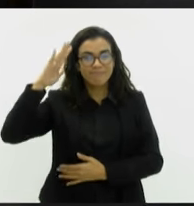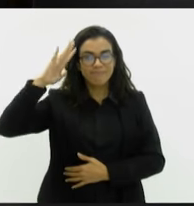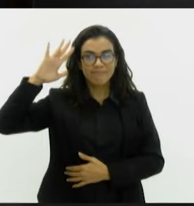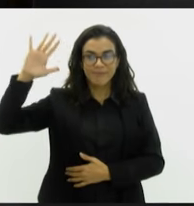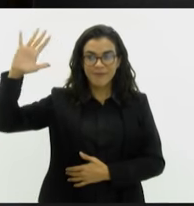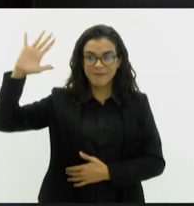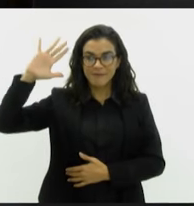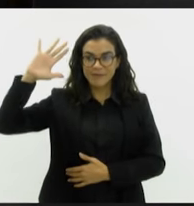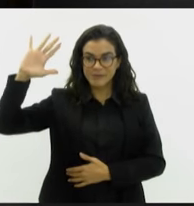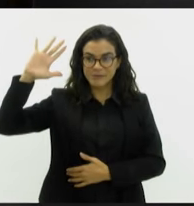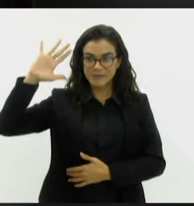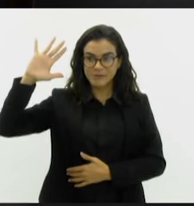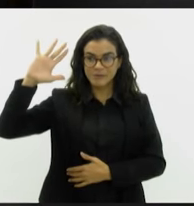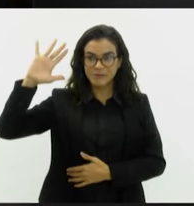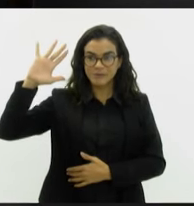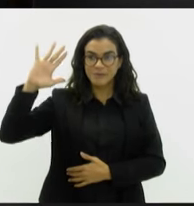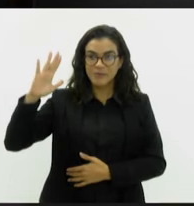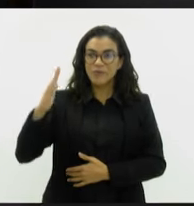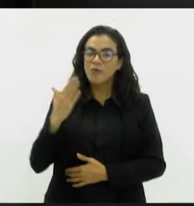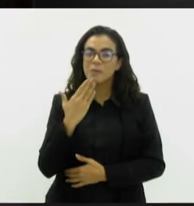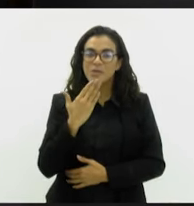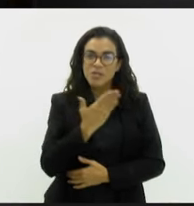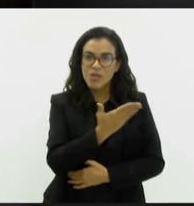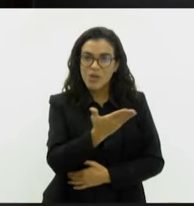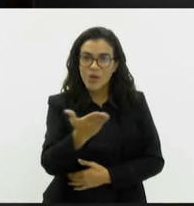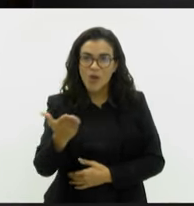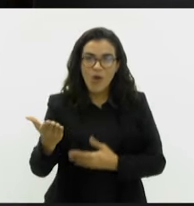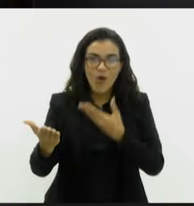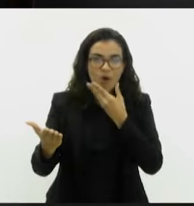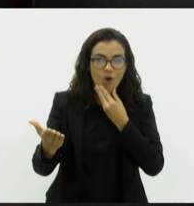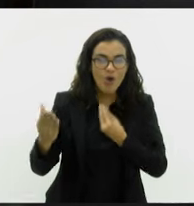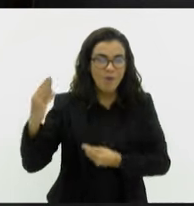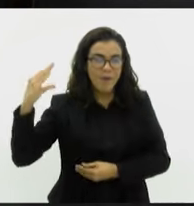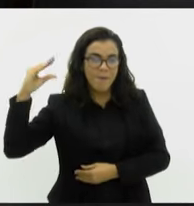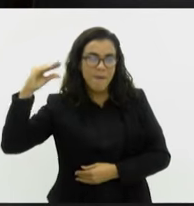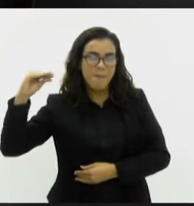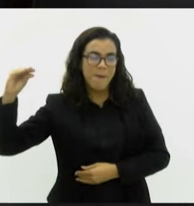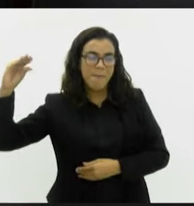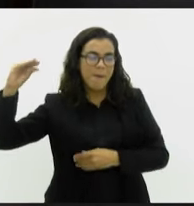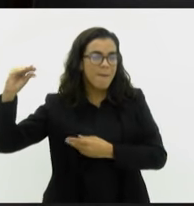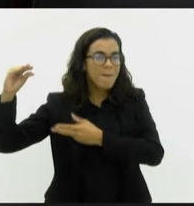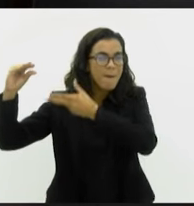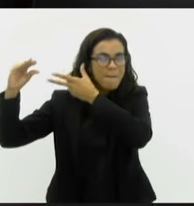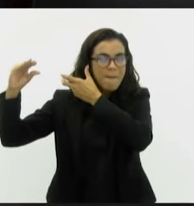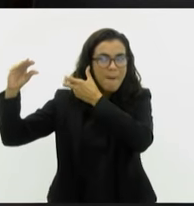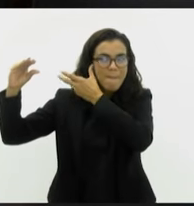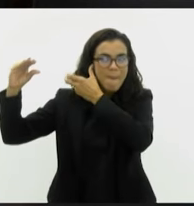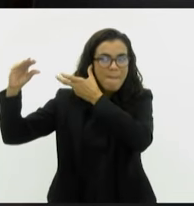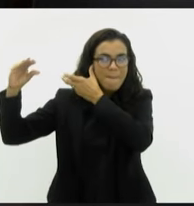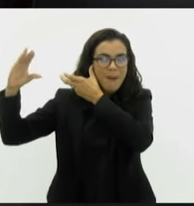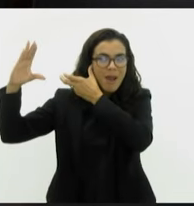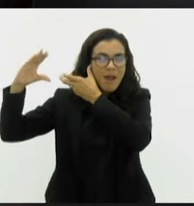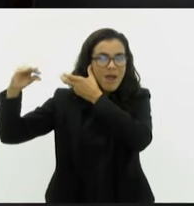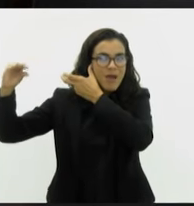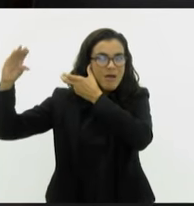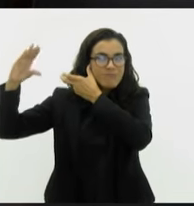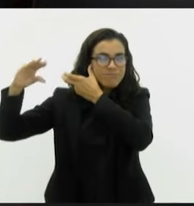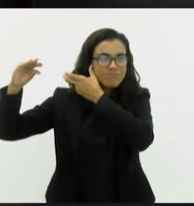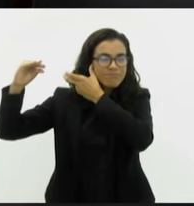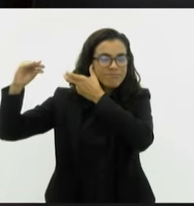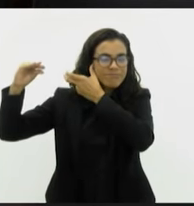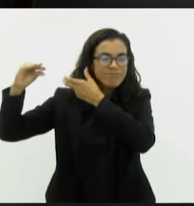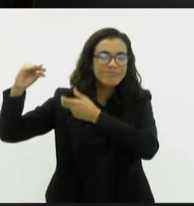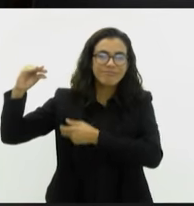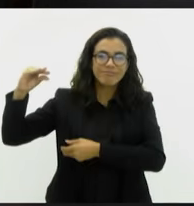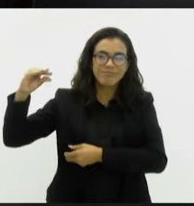reflexões Eu pediria os homens porque eu estou ouvindo voz de homens lá em cima eu vou interromper minha fala